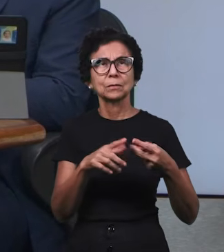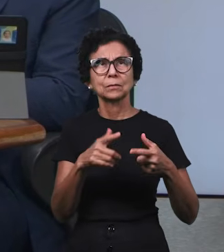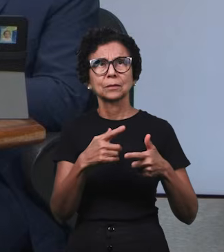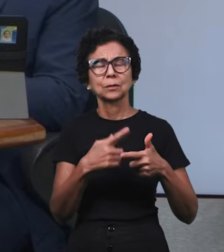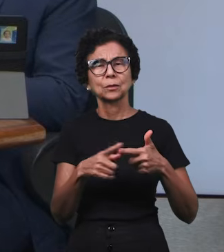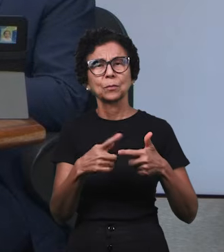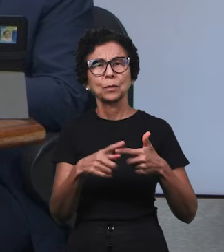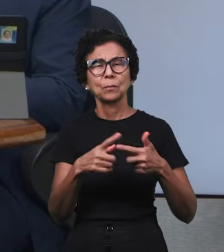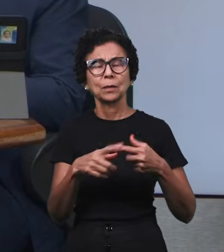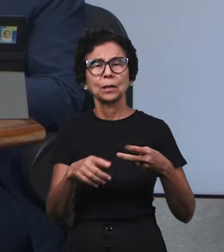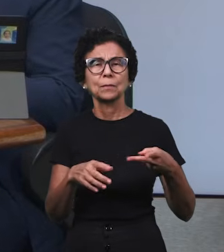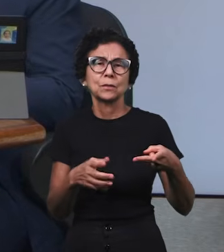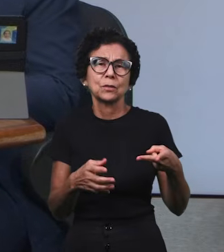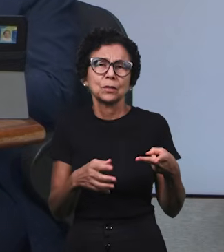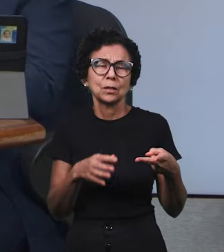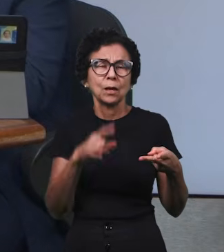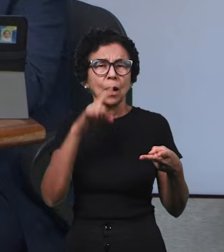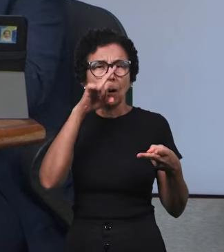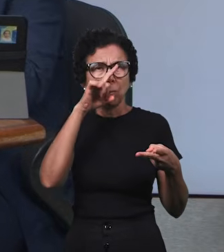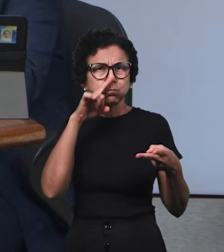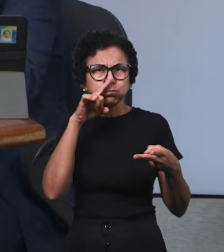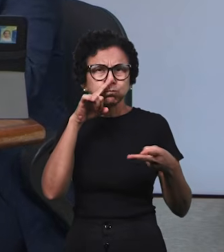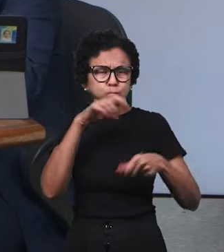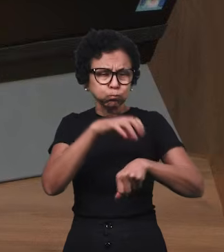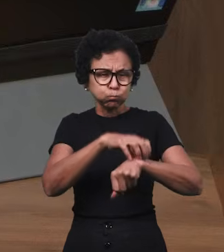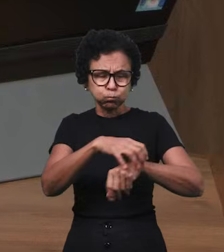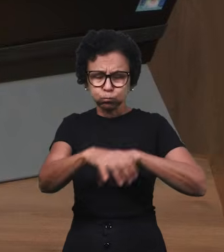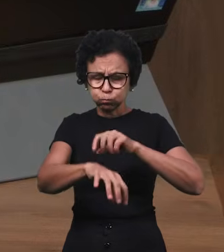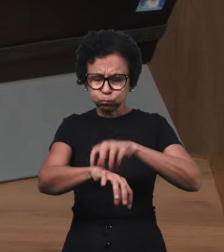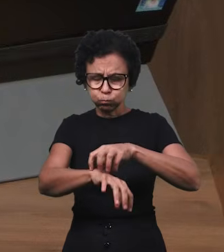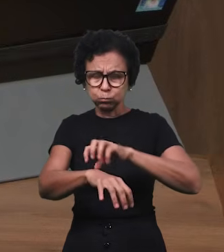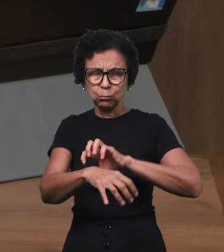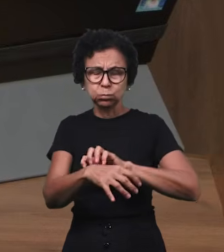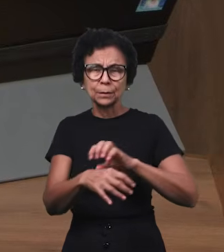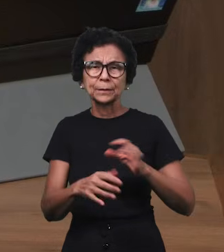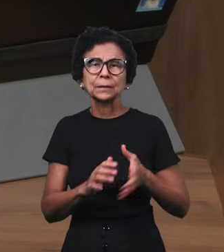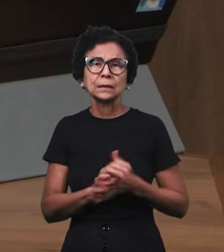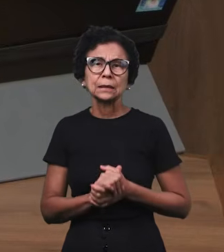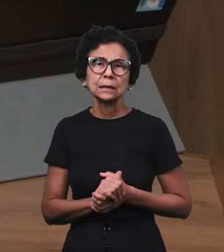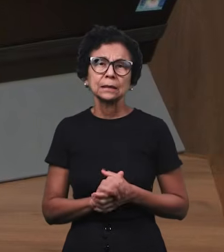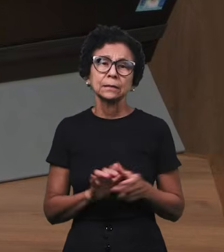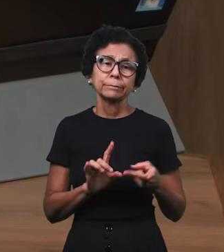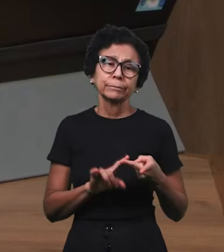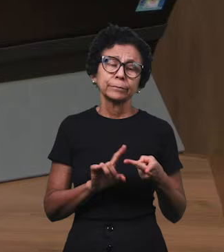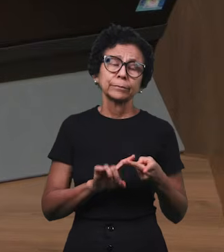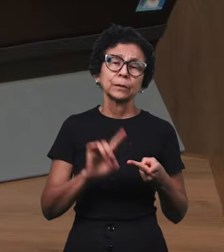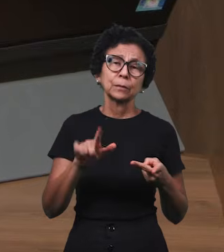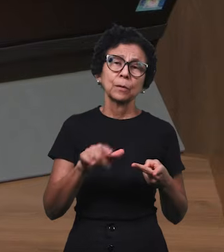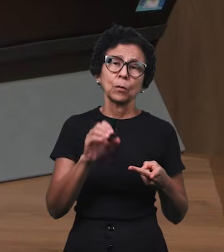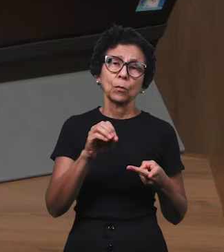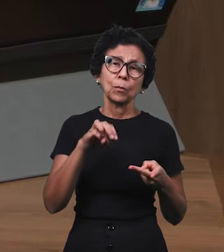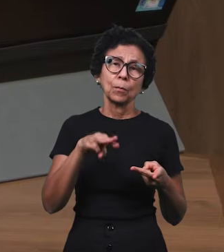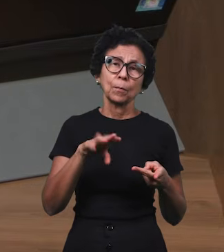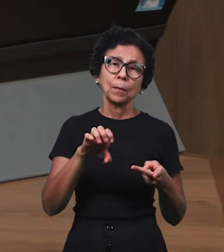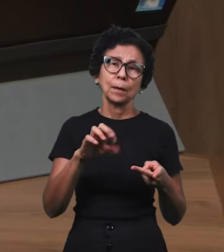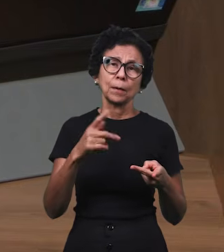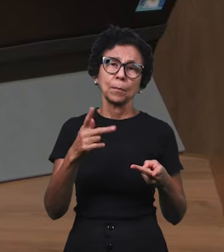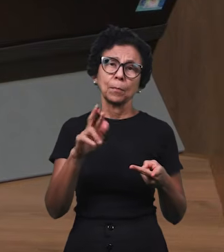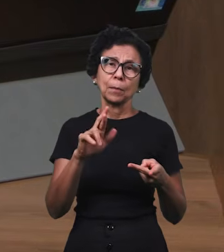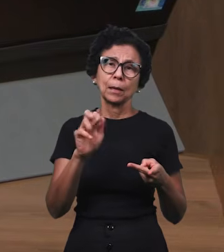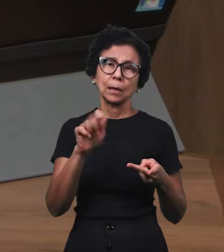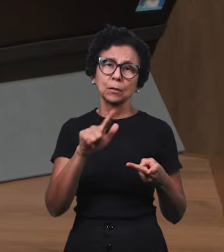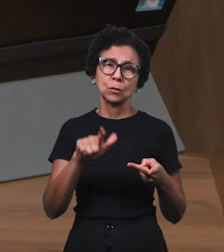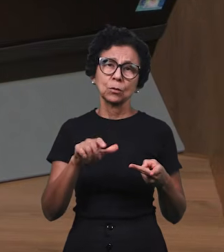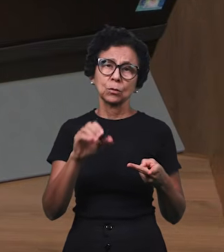lesão renal. Exatamente. E depois ele vai descobrir isso daqui a 20 anos, né? Então, você que nos assiste,